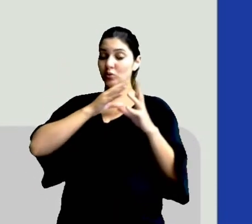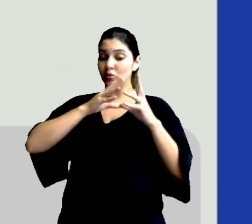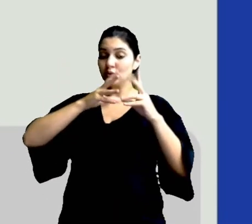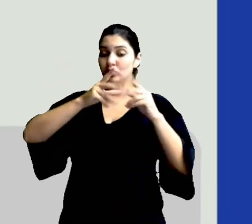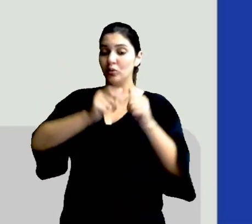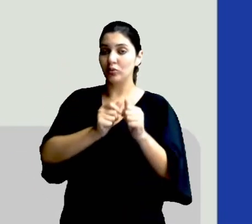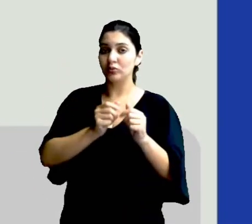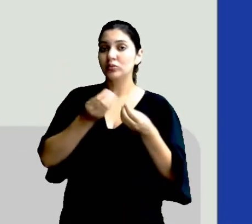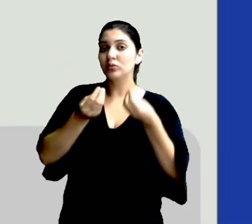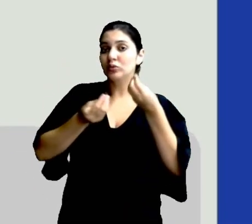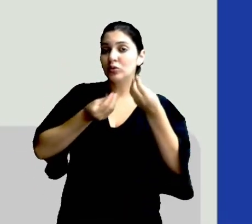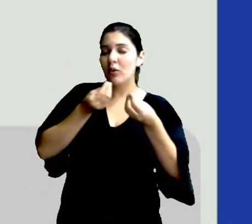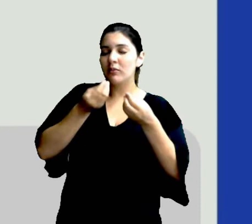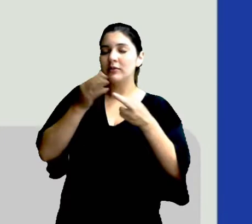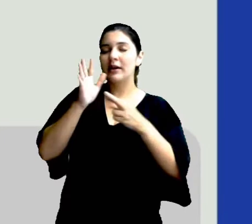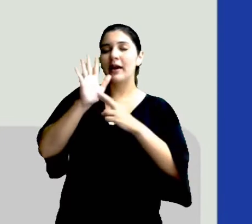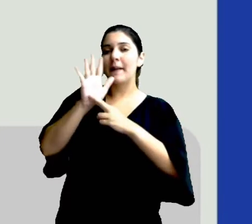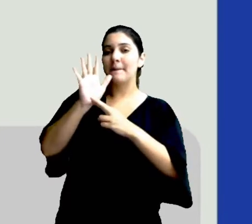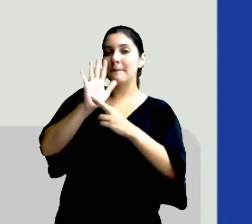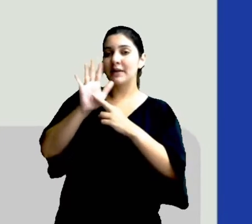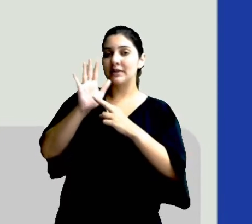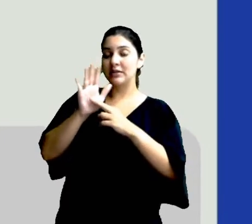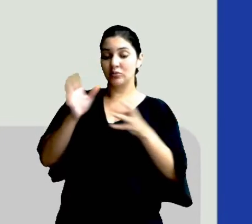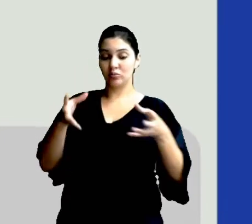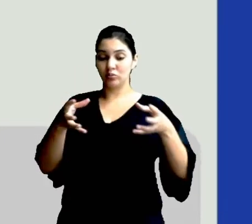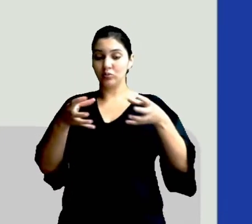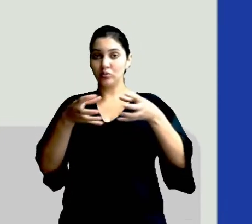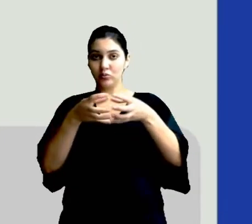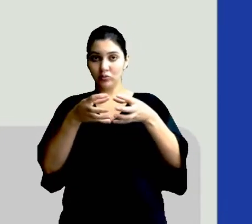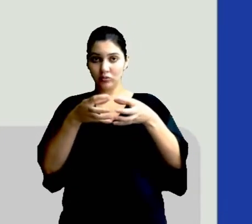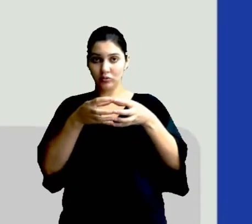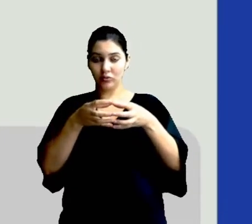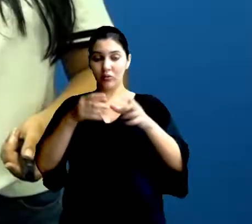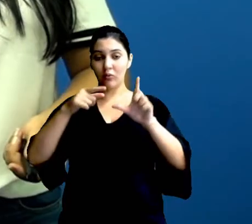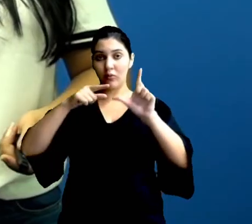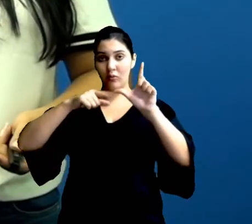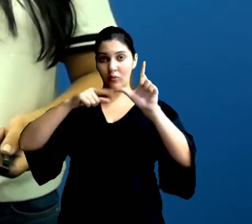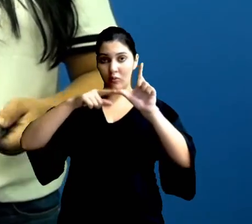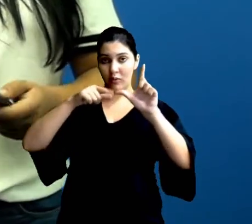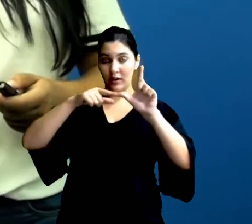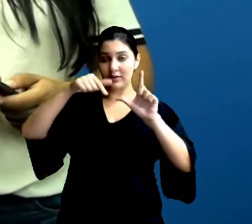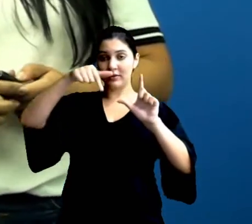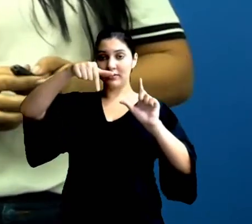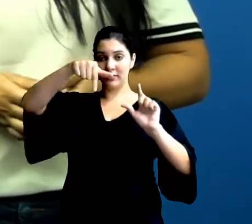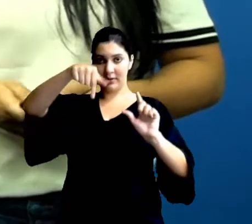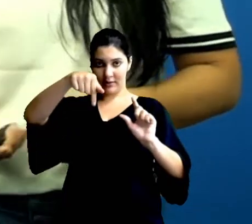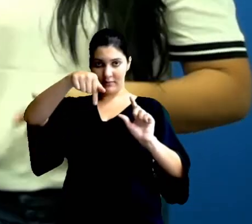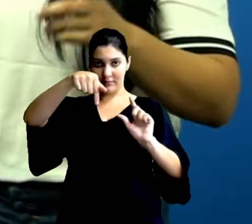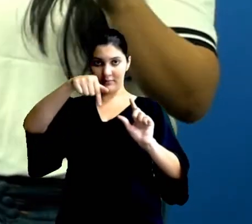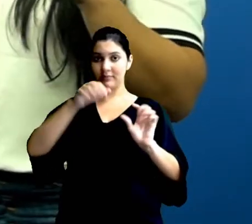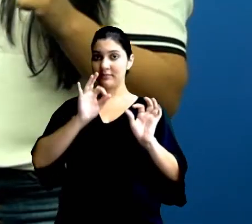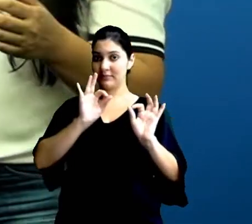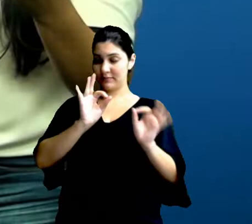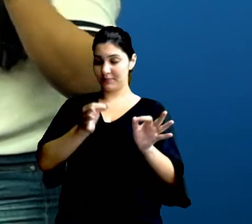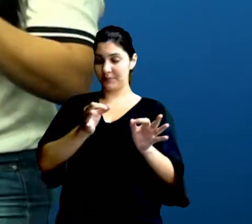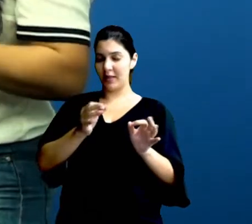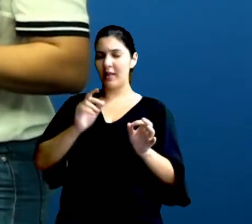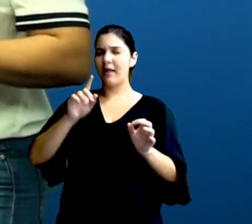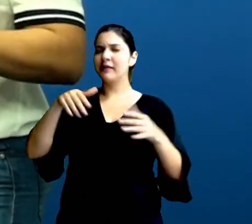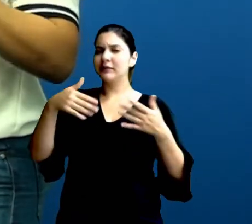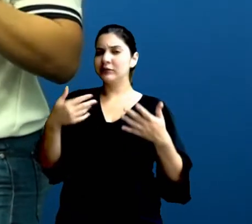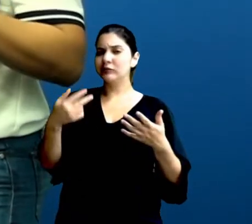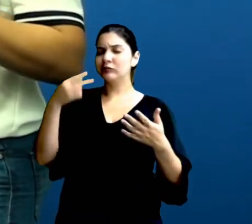sendo eles, representados por um conjunto com a letra Q, tá certo? Então,